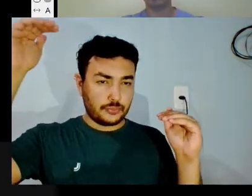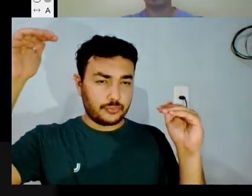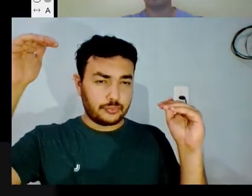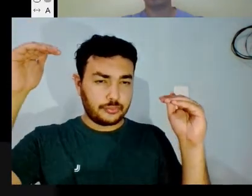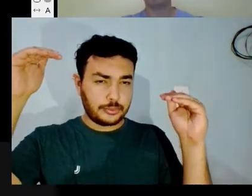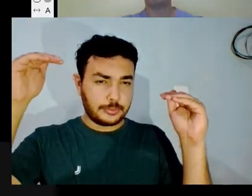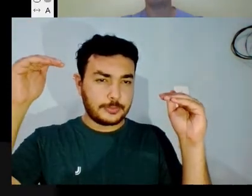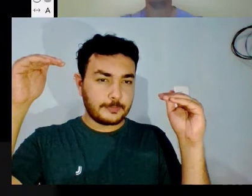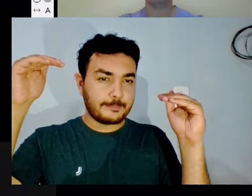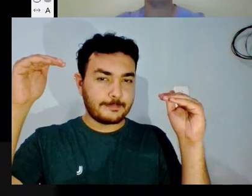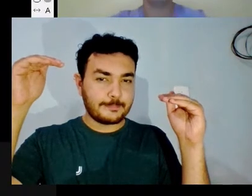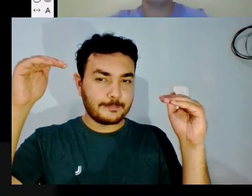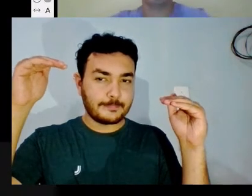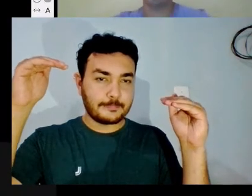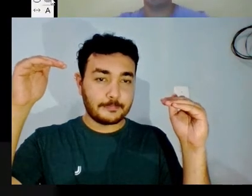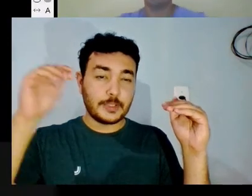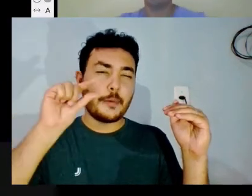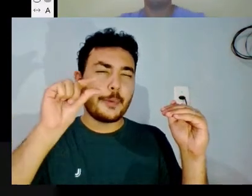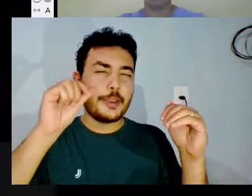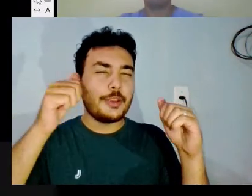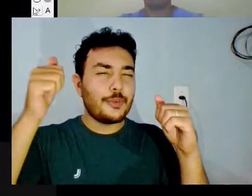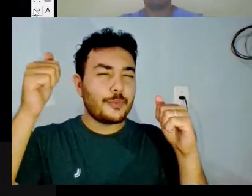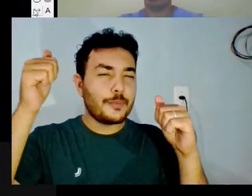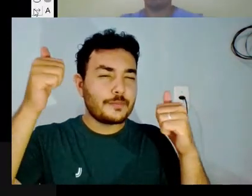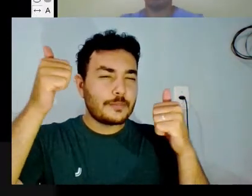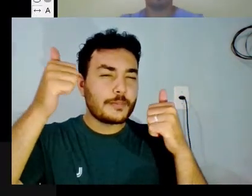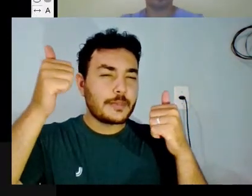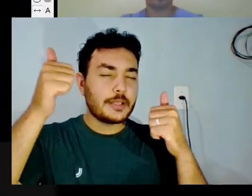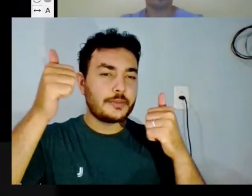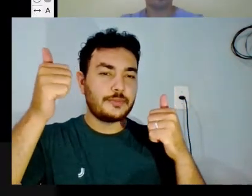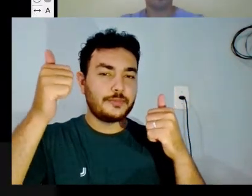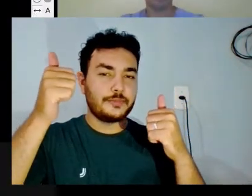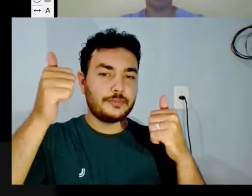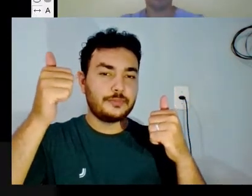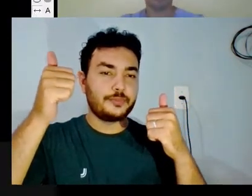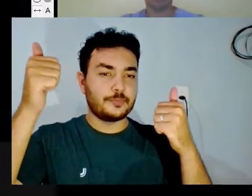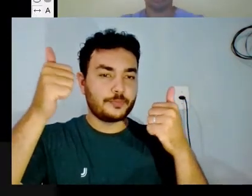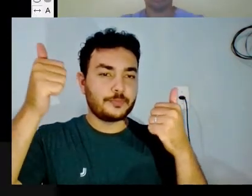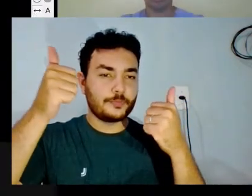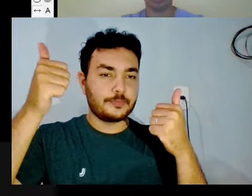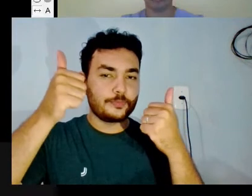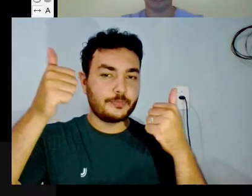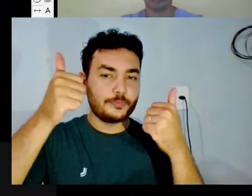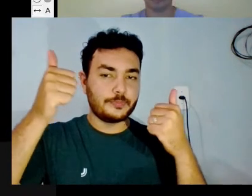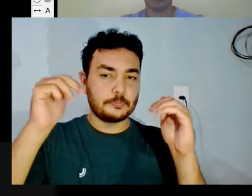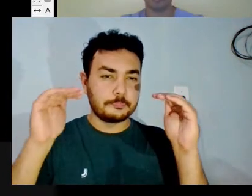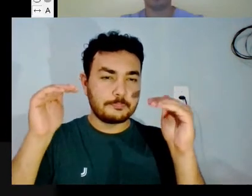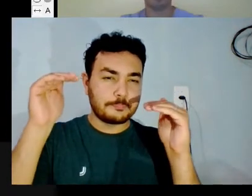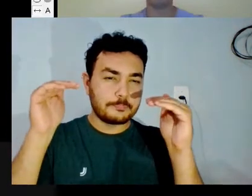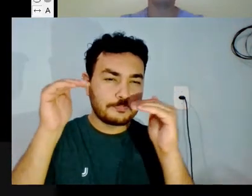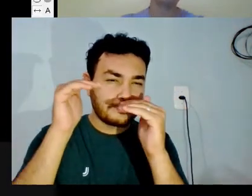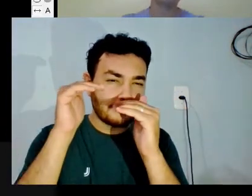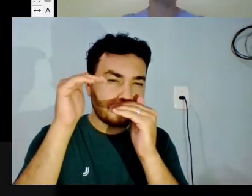né, de 458 para 388, mas foi um valor bem mais próximo, ó, tá vendo?